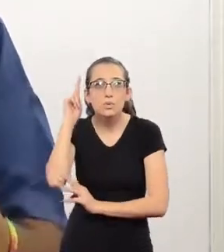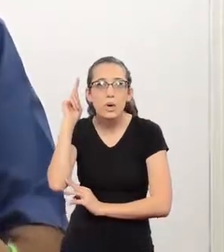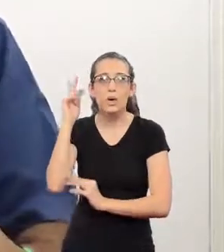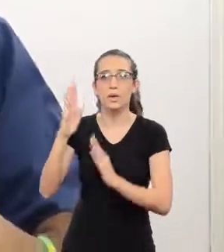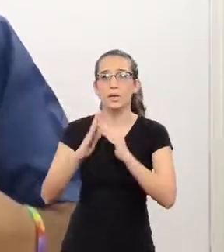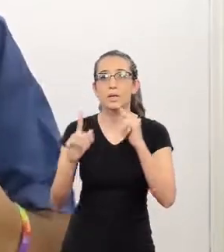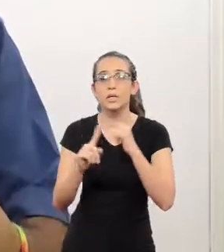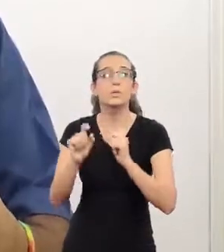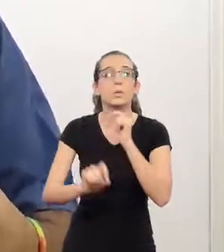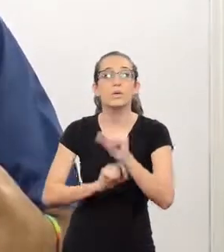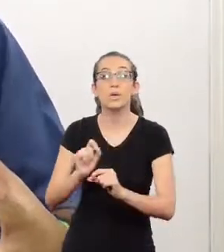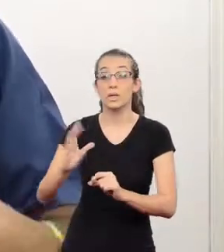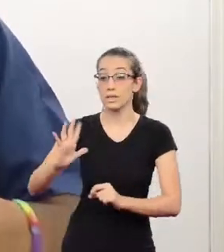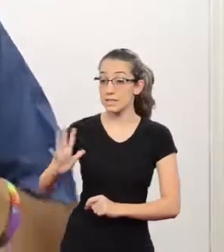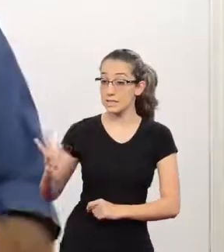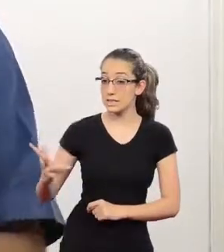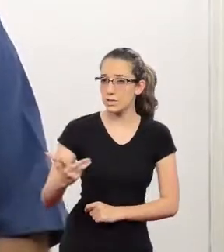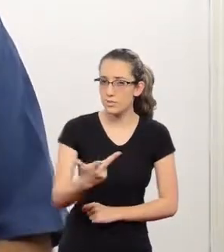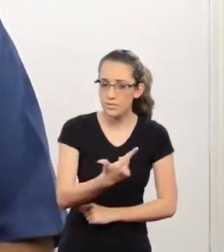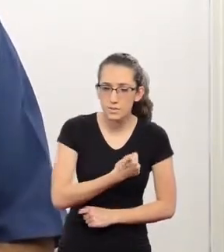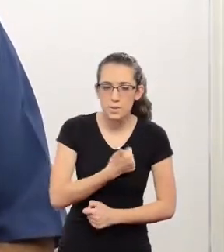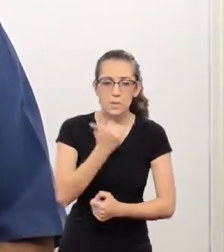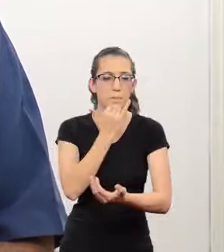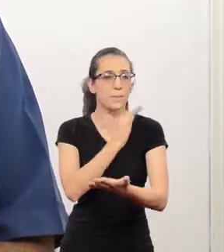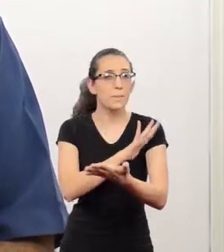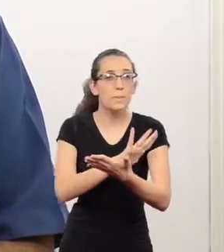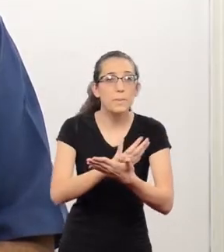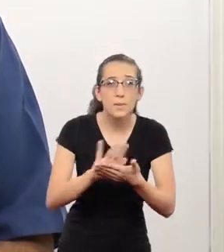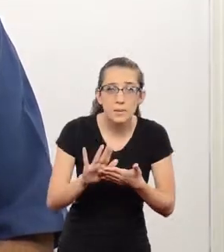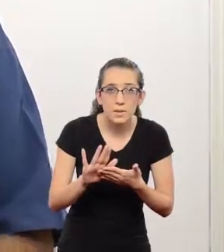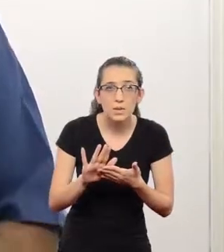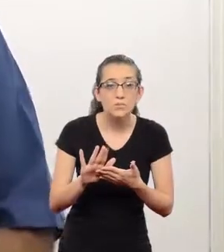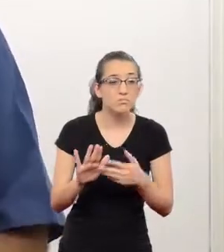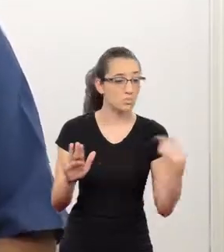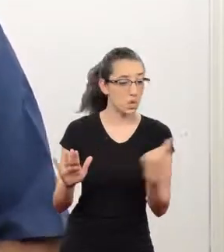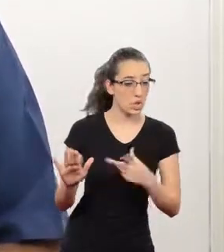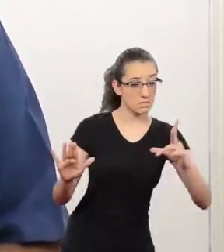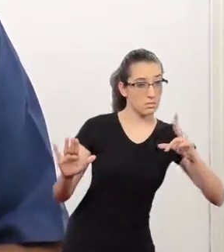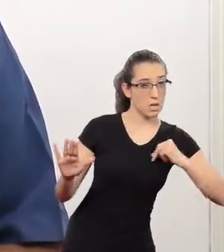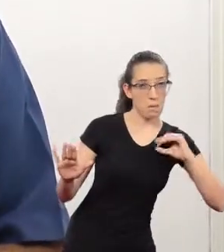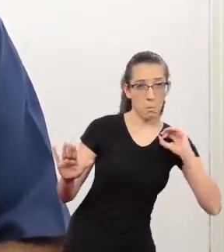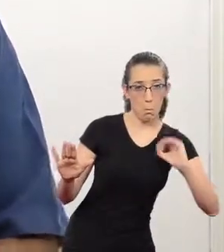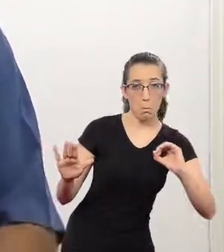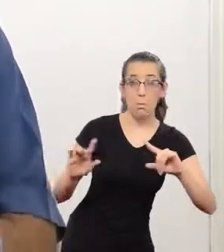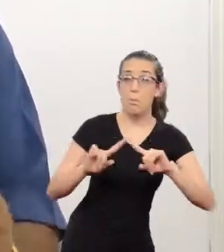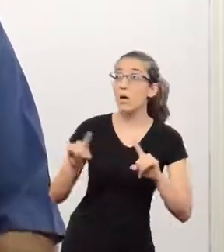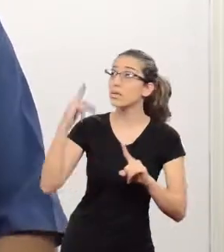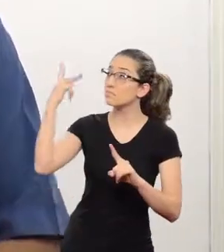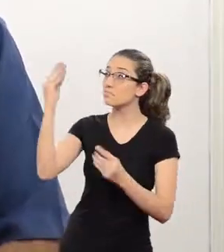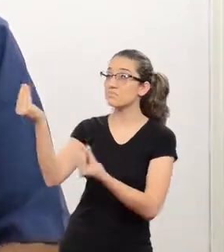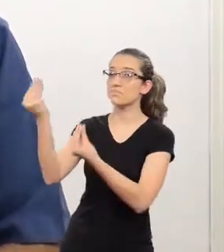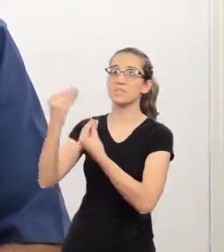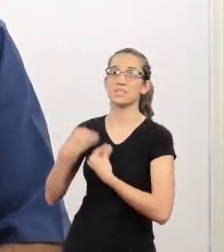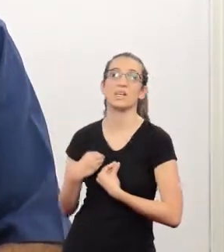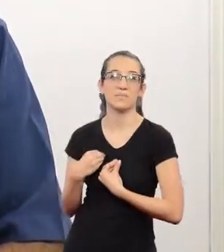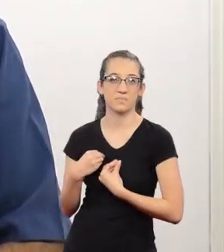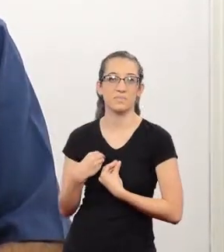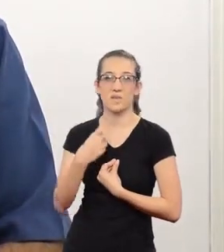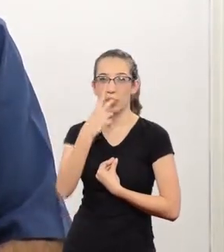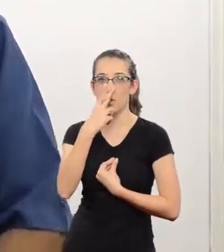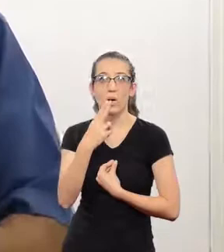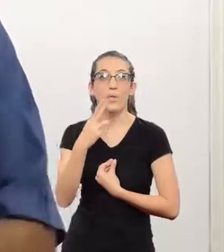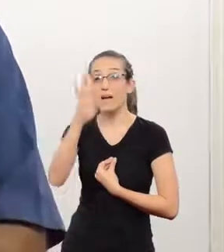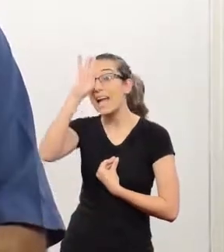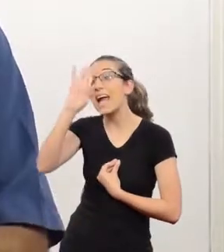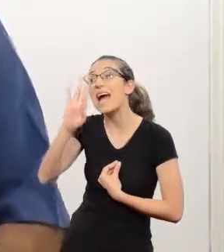que a salvação o perdão todas as bênçãos de deus são 100 nosso merecimento não há mérito cras ia diante de deus